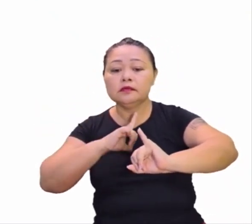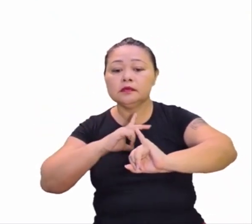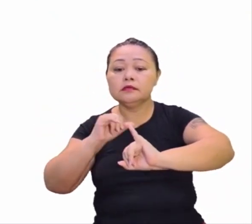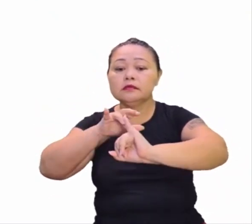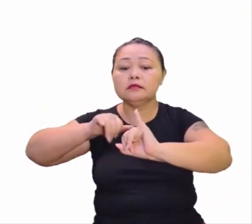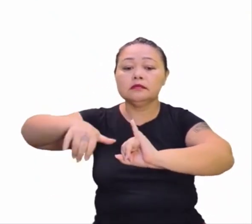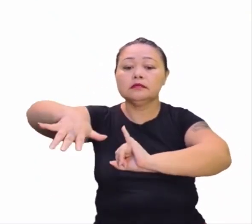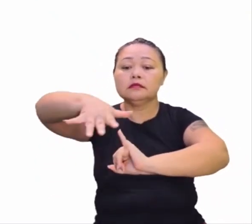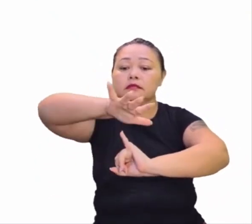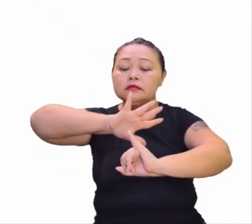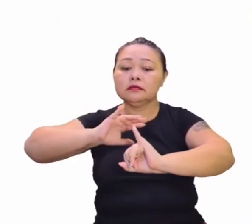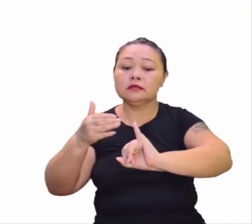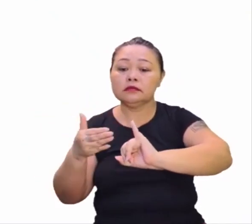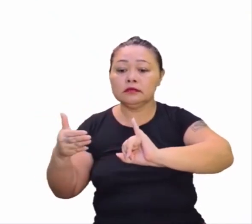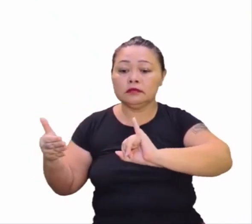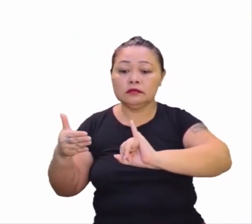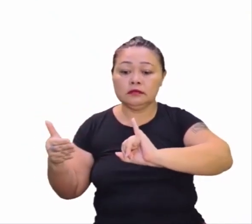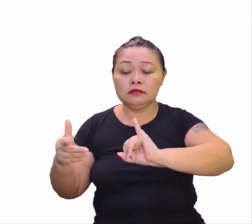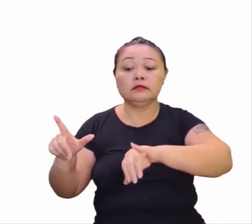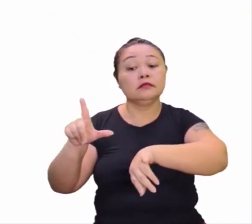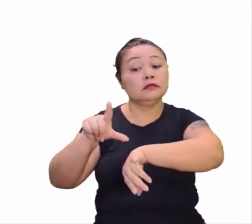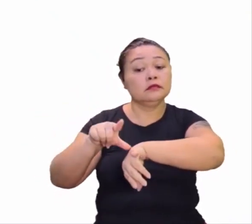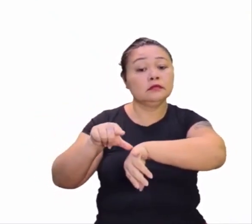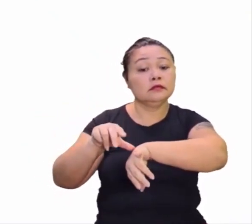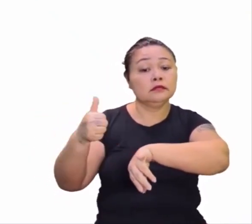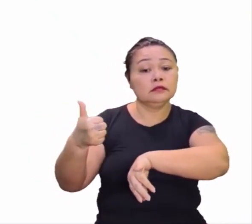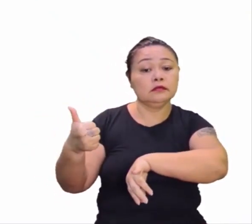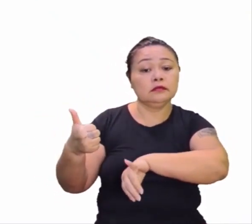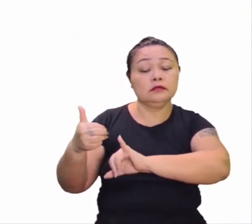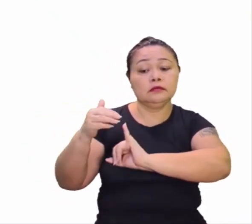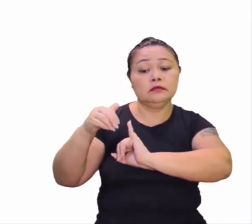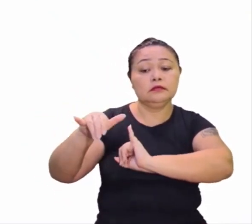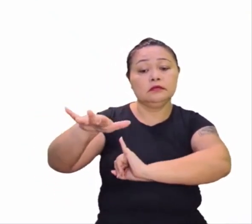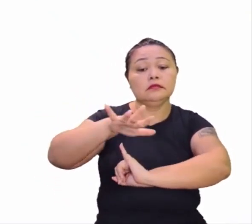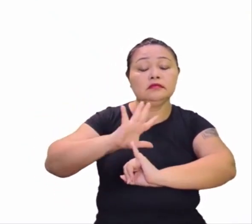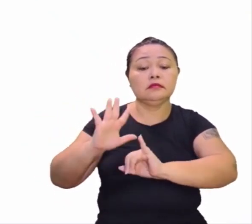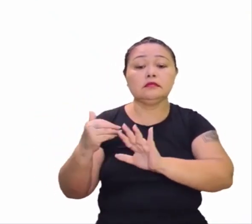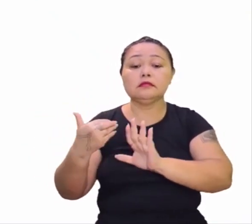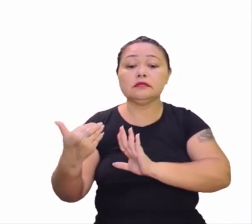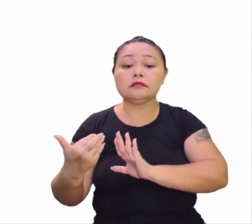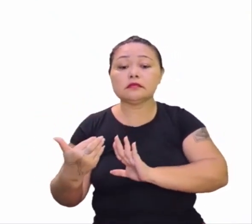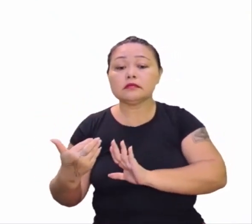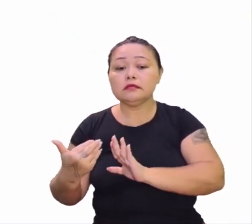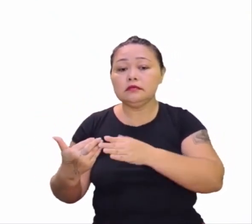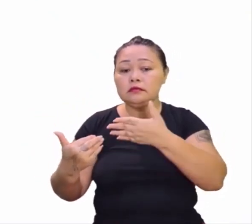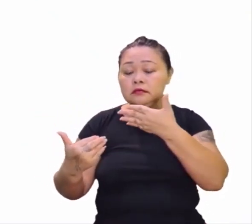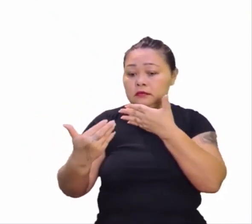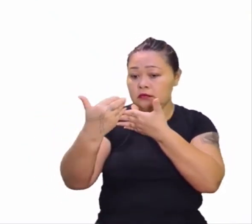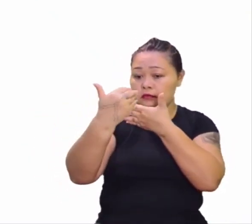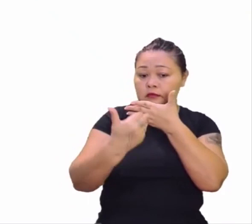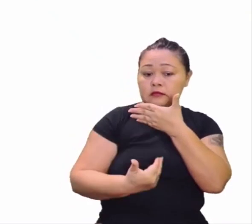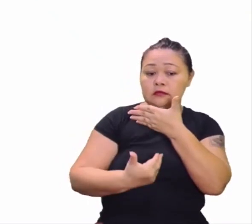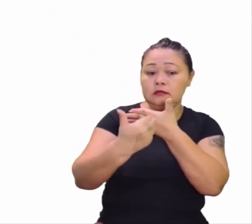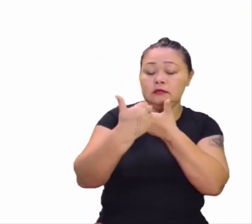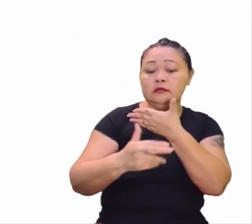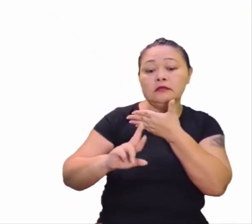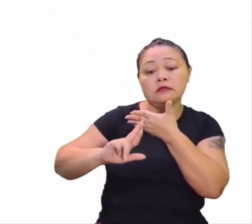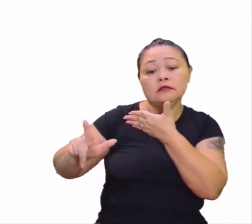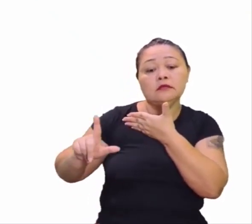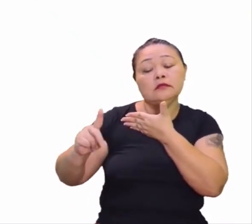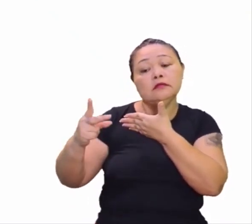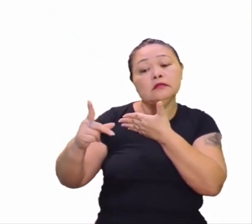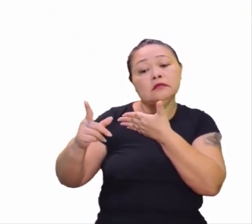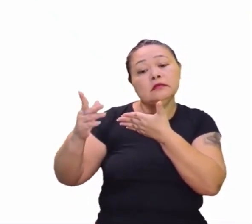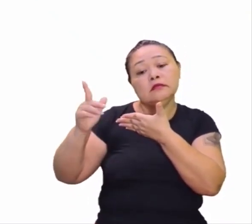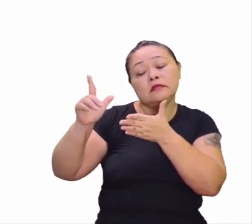é o primeiro fuso horário do Brasil. Esse fuso horário, em relação a Greenwich, ele tem uma diferença